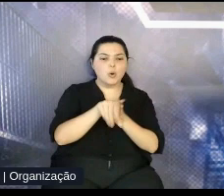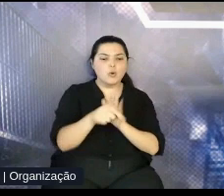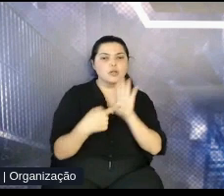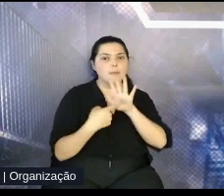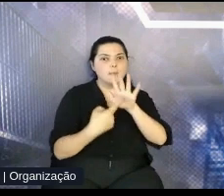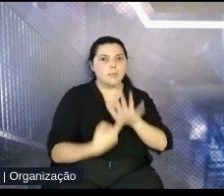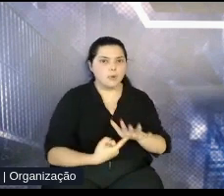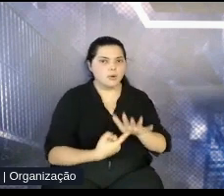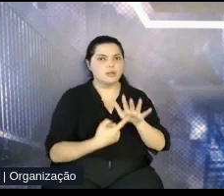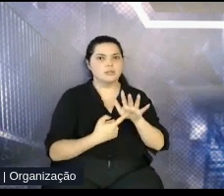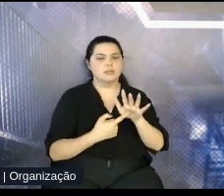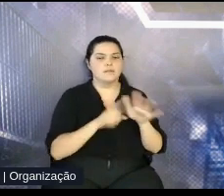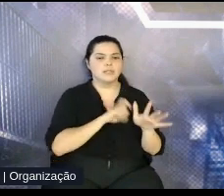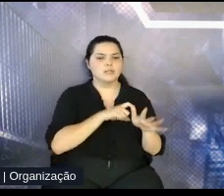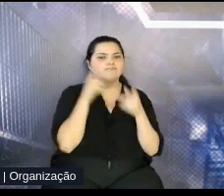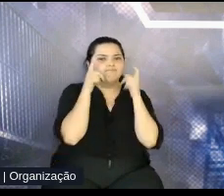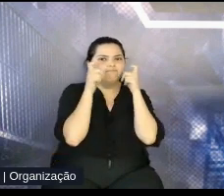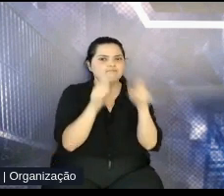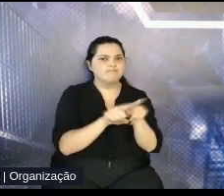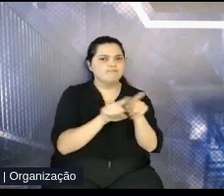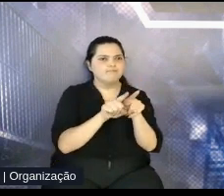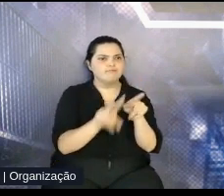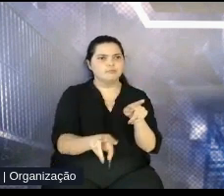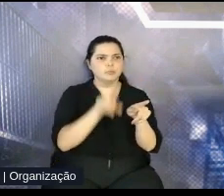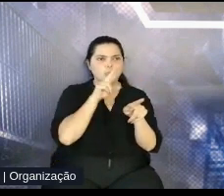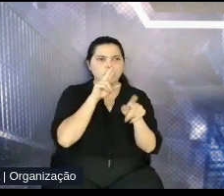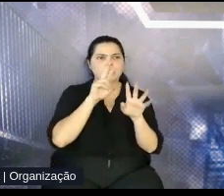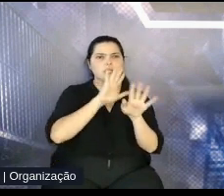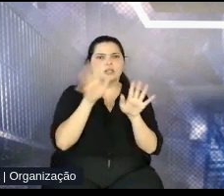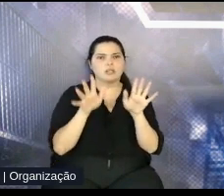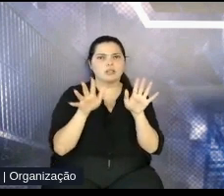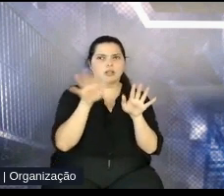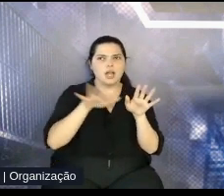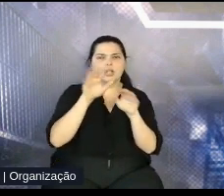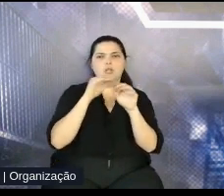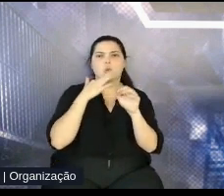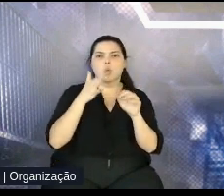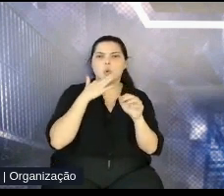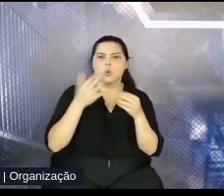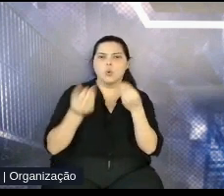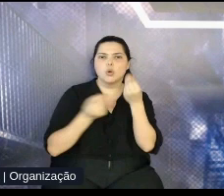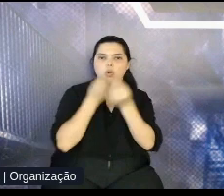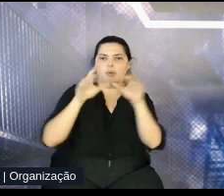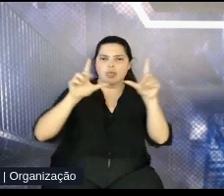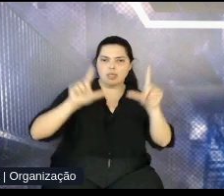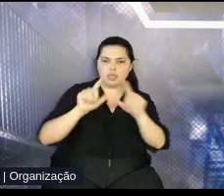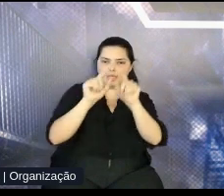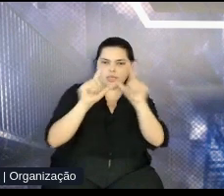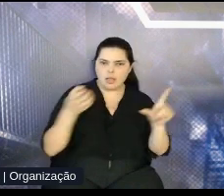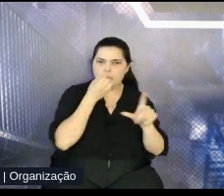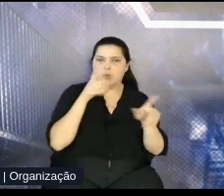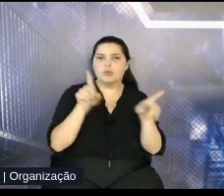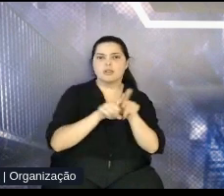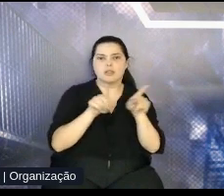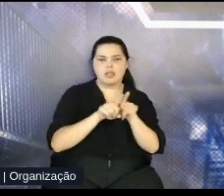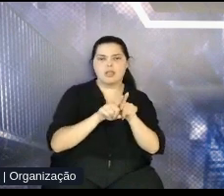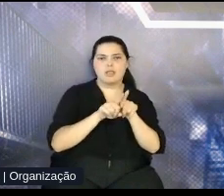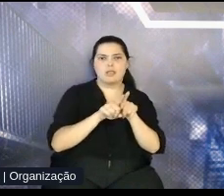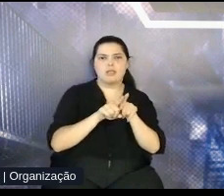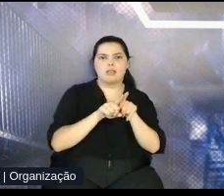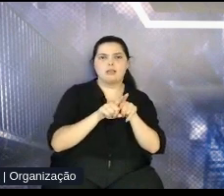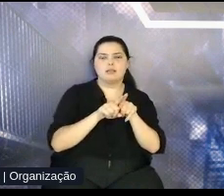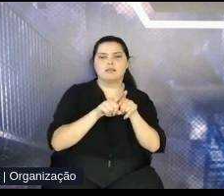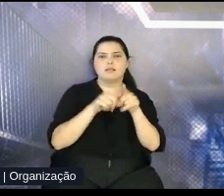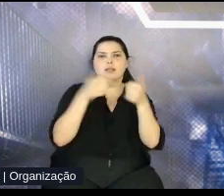auditorias bem interessantes aí, em relação à parte de contraste de cor, se há elementos sendo sobrescritos ali na página, e